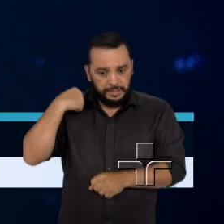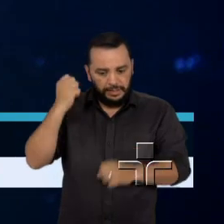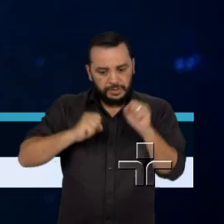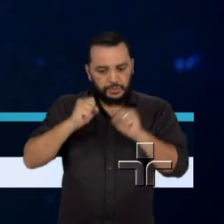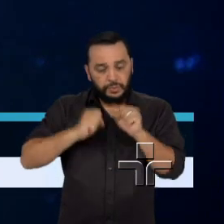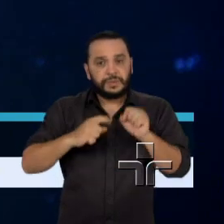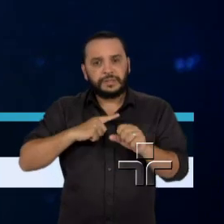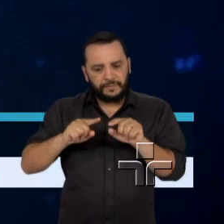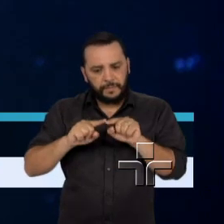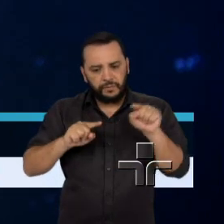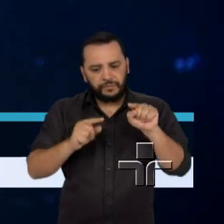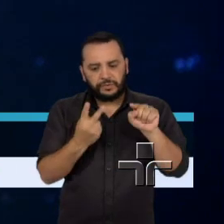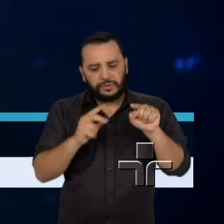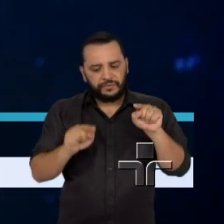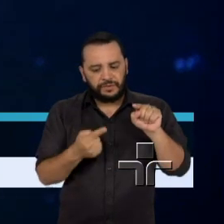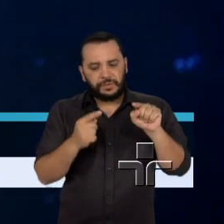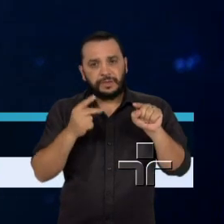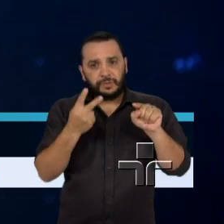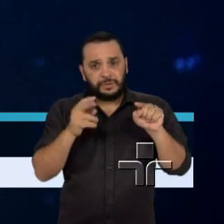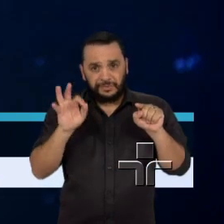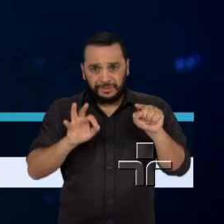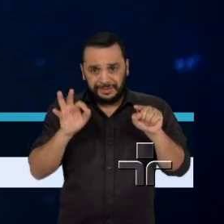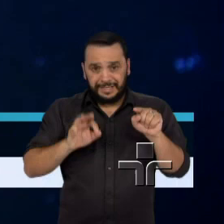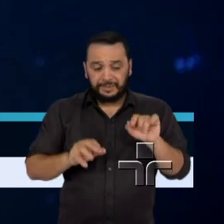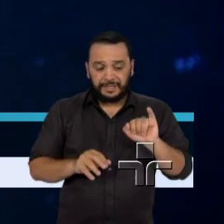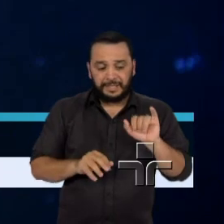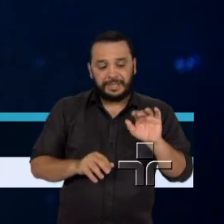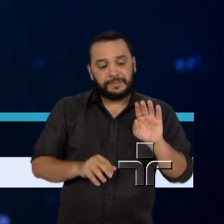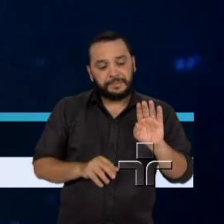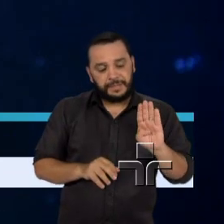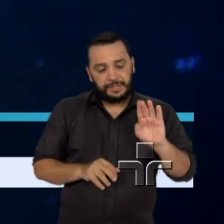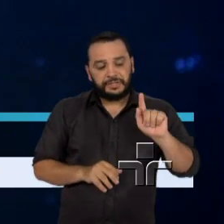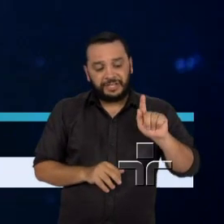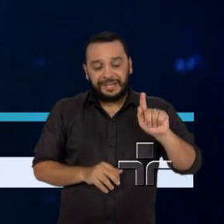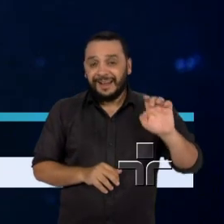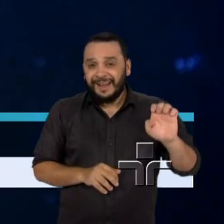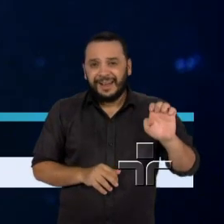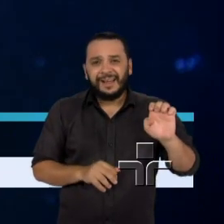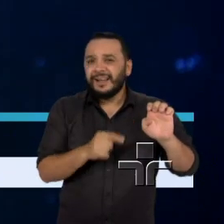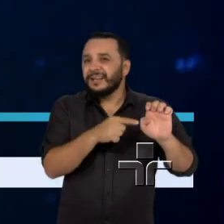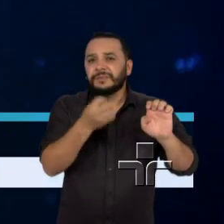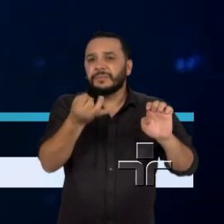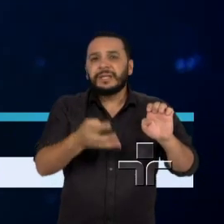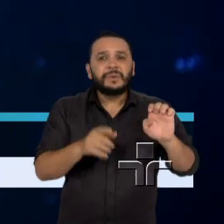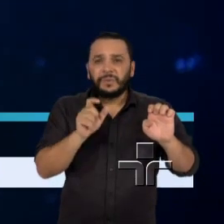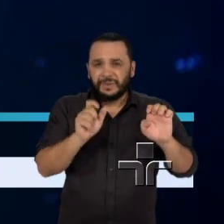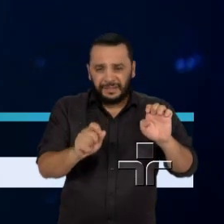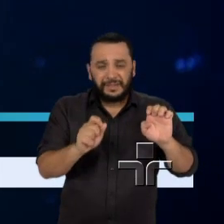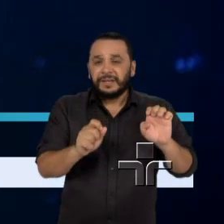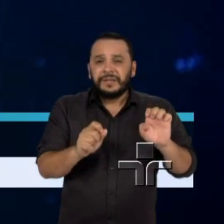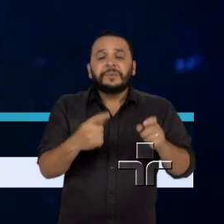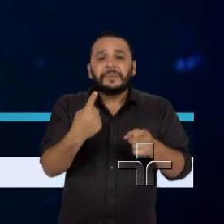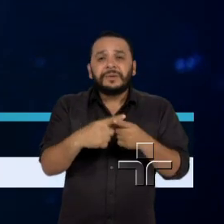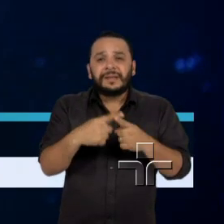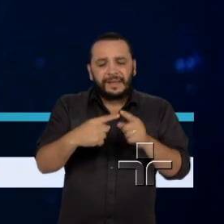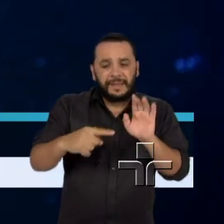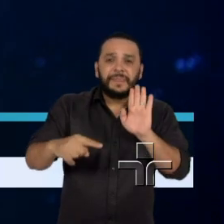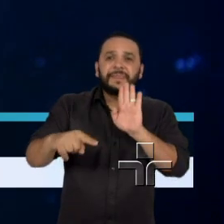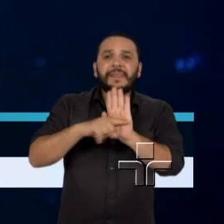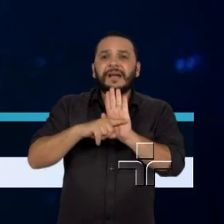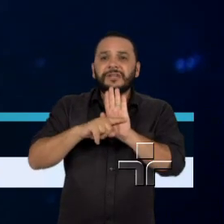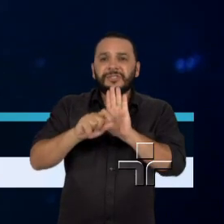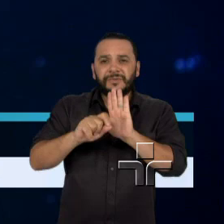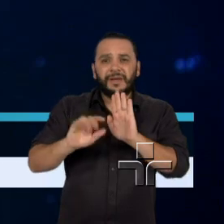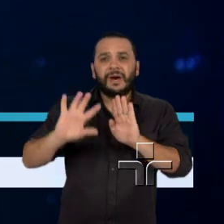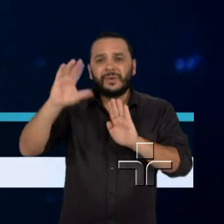de 2,2%. Segundo o IBGE, a queda deste ano é explicada principalmente pelos efeitos negativos da tragédia